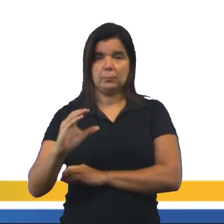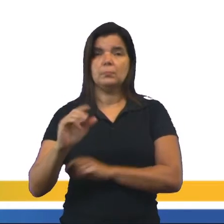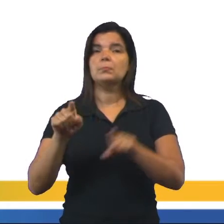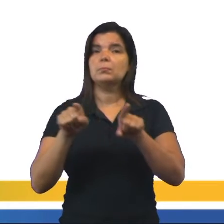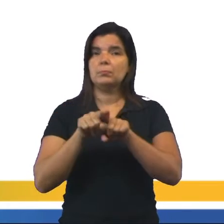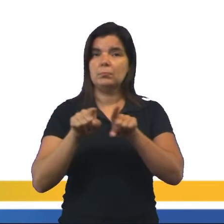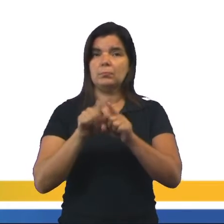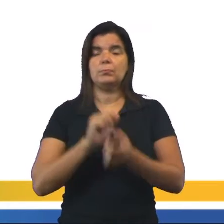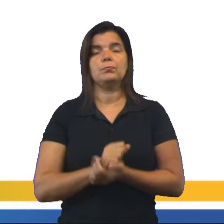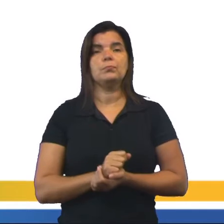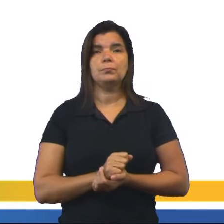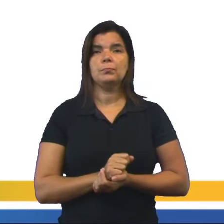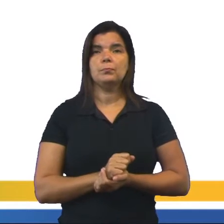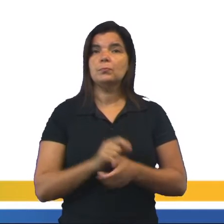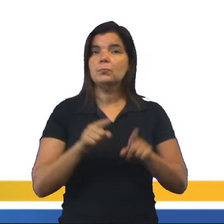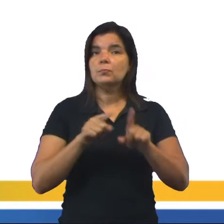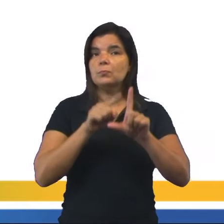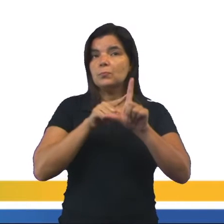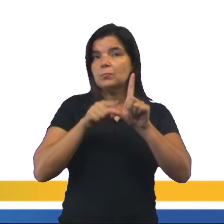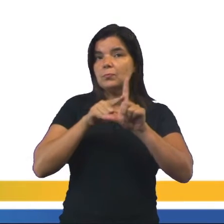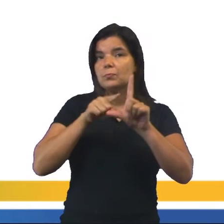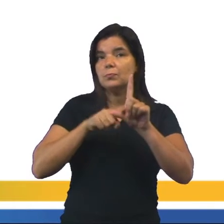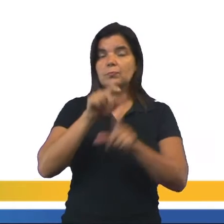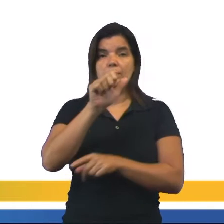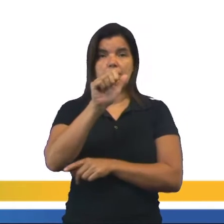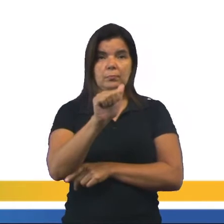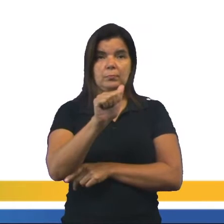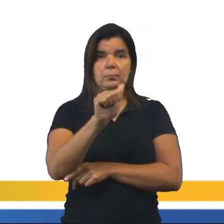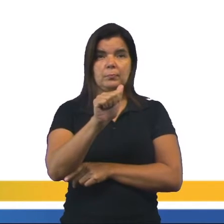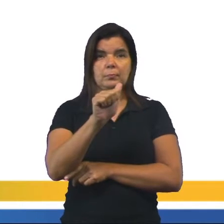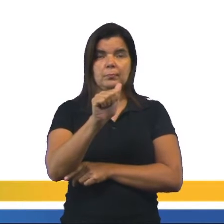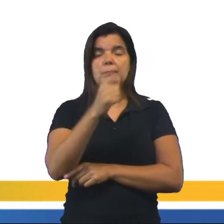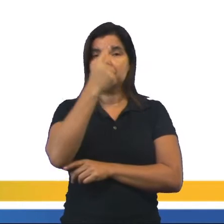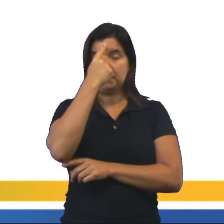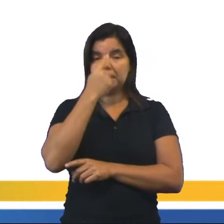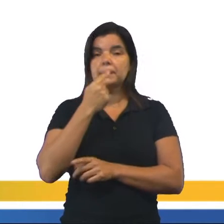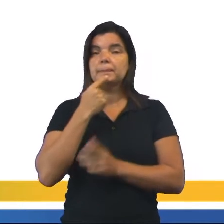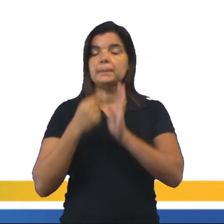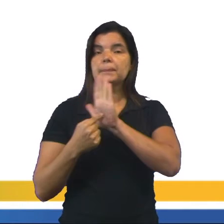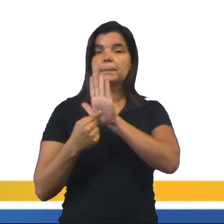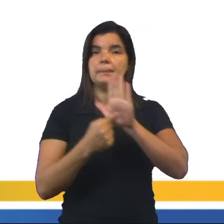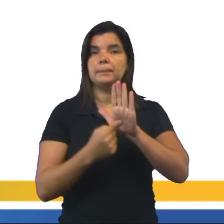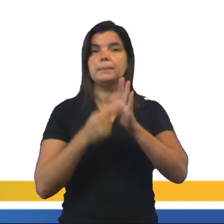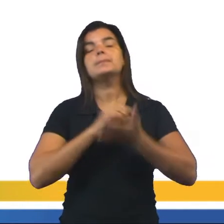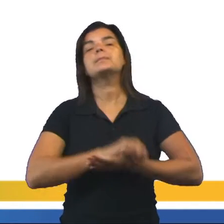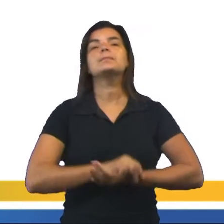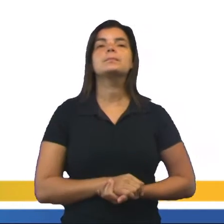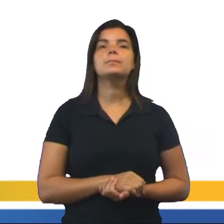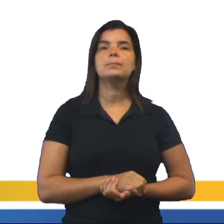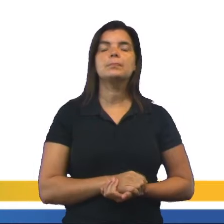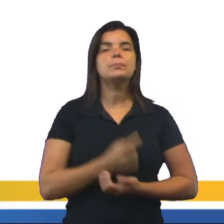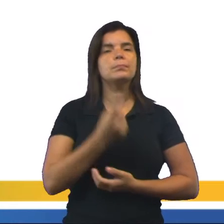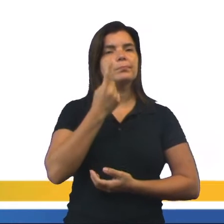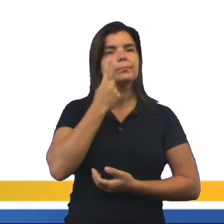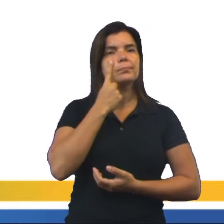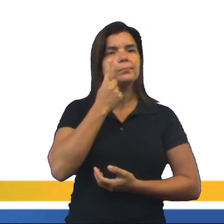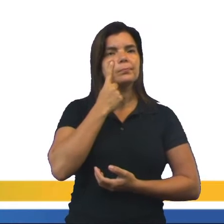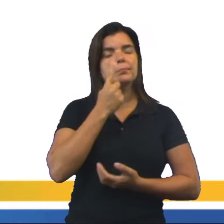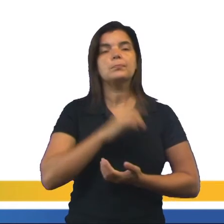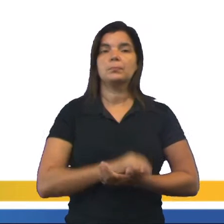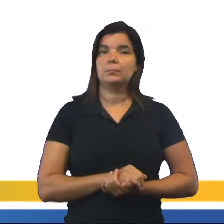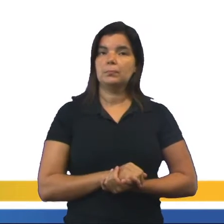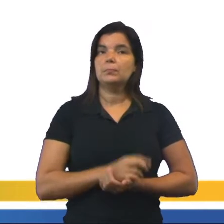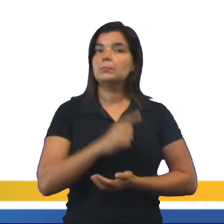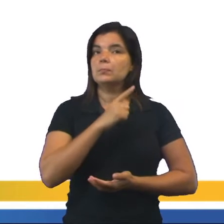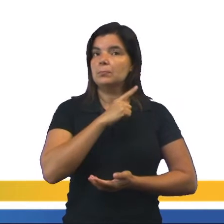medida do ângulo com vértice em A da figura a seguir. Então, olhem bem,